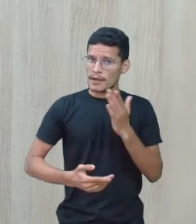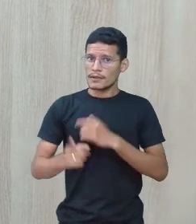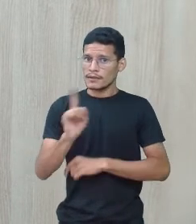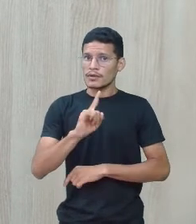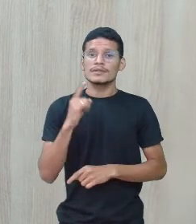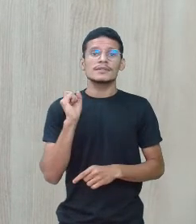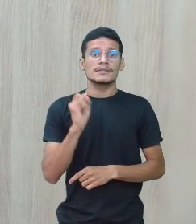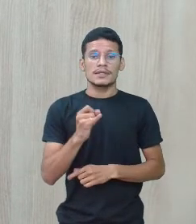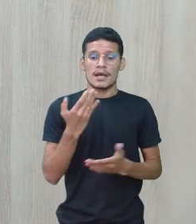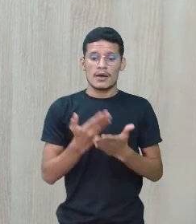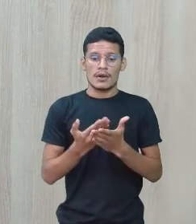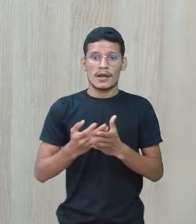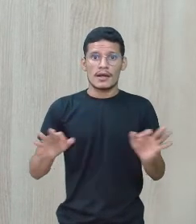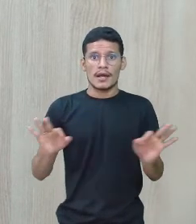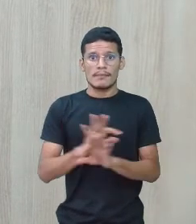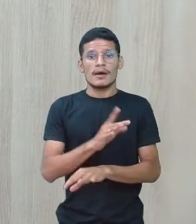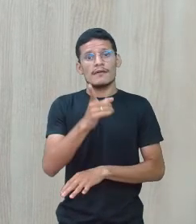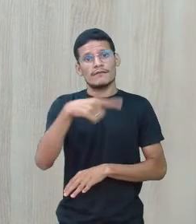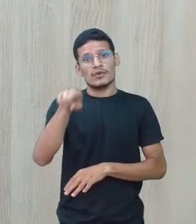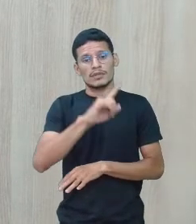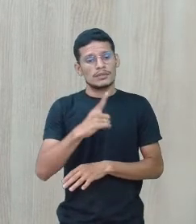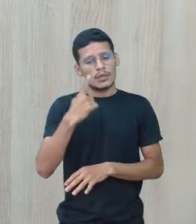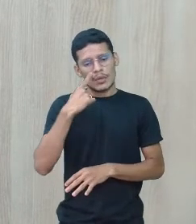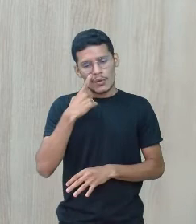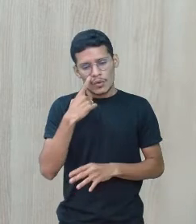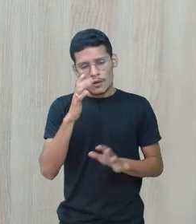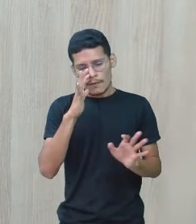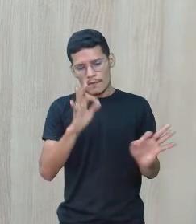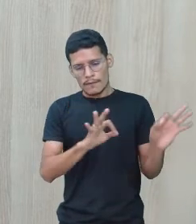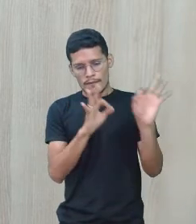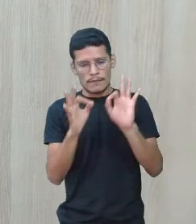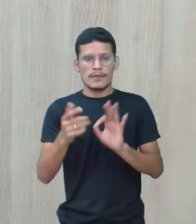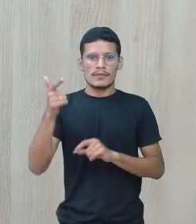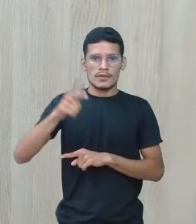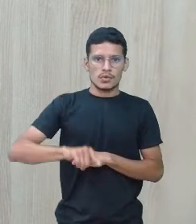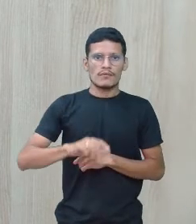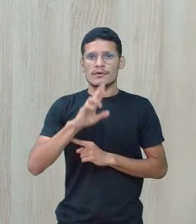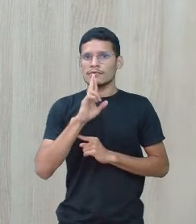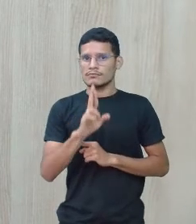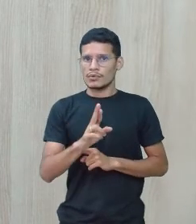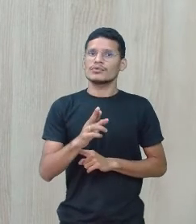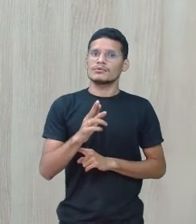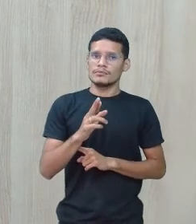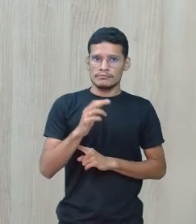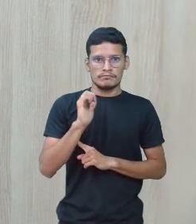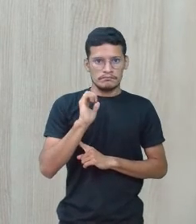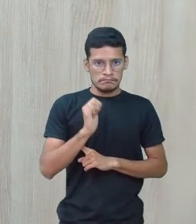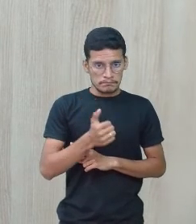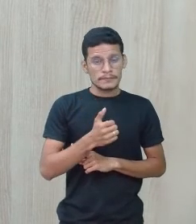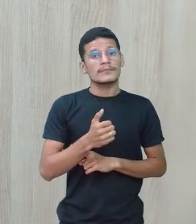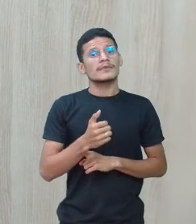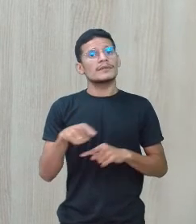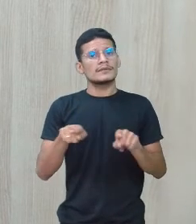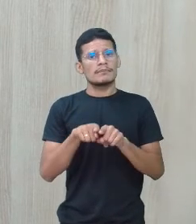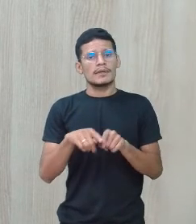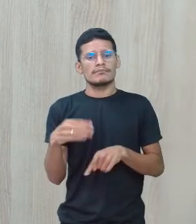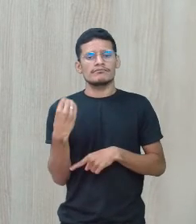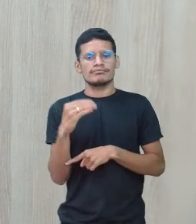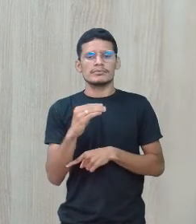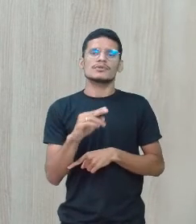acabar, vocês revejam a aula e façam, respondam aí. E aí colocaram o nome